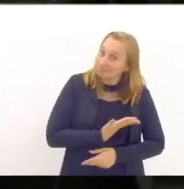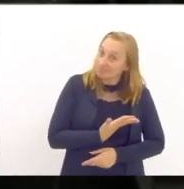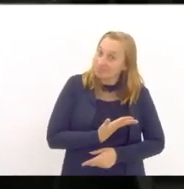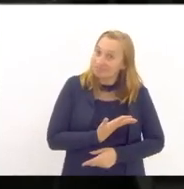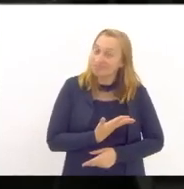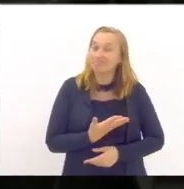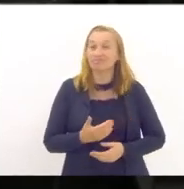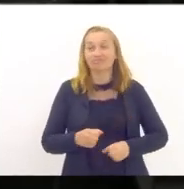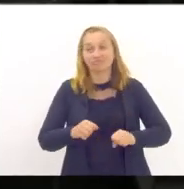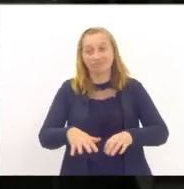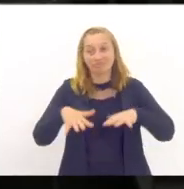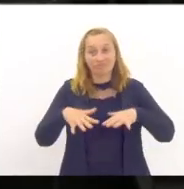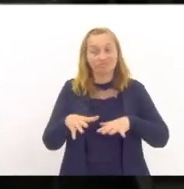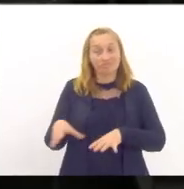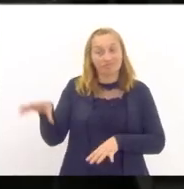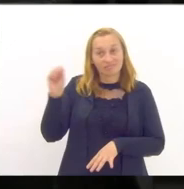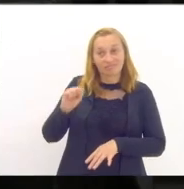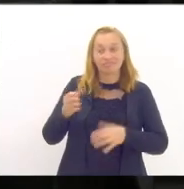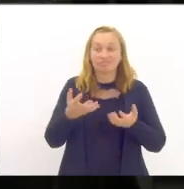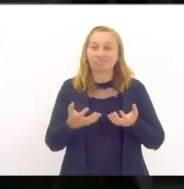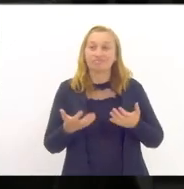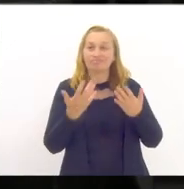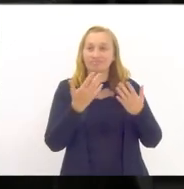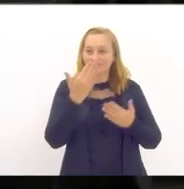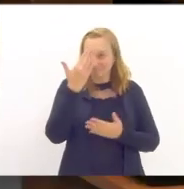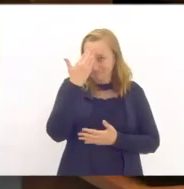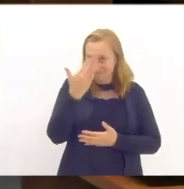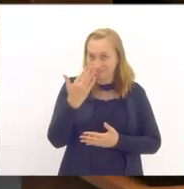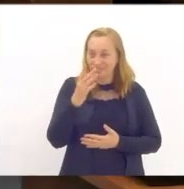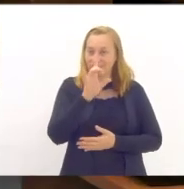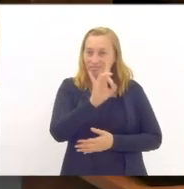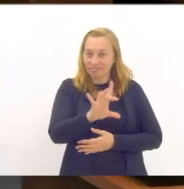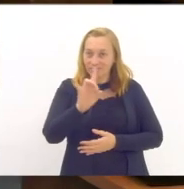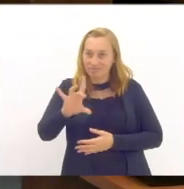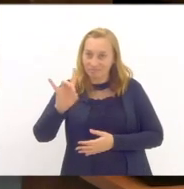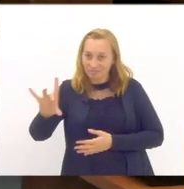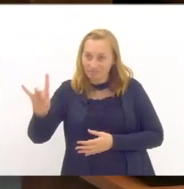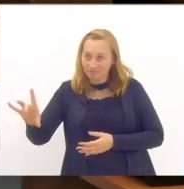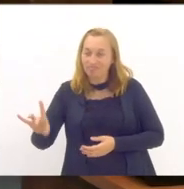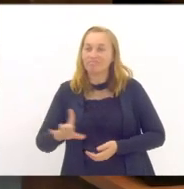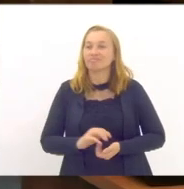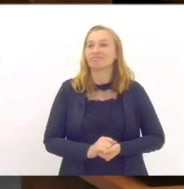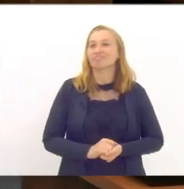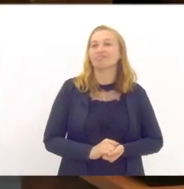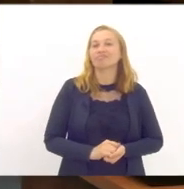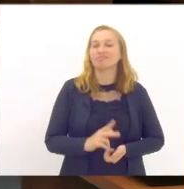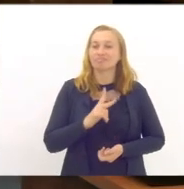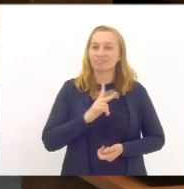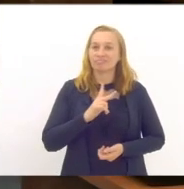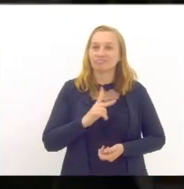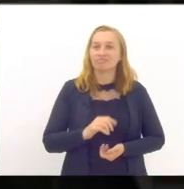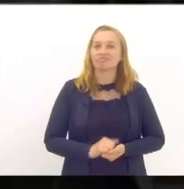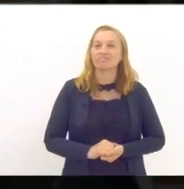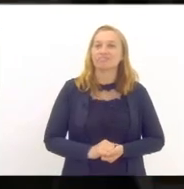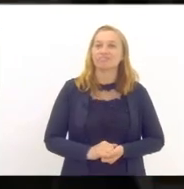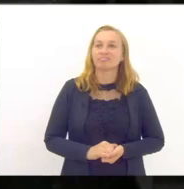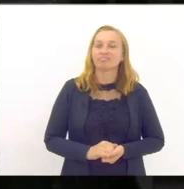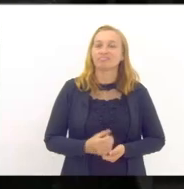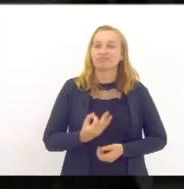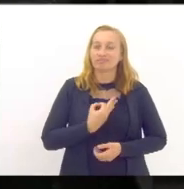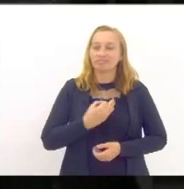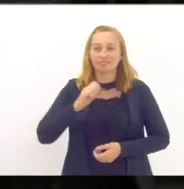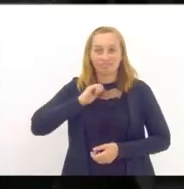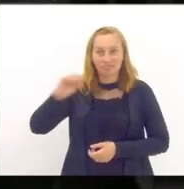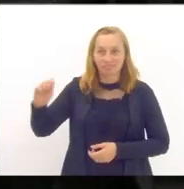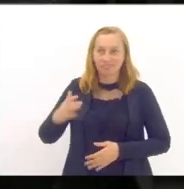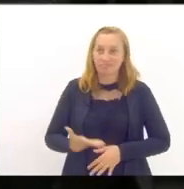compõem a plateia e que me escutam, porque eu queria agradecer individualmente cada um dos autores e das autoras desta medalha. Eu